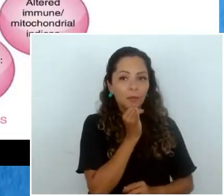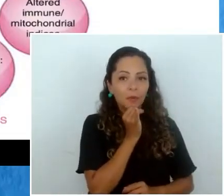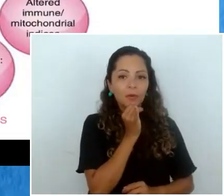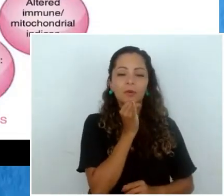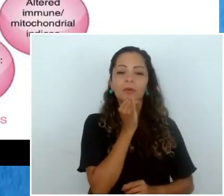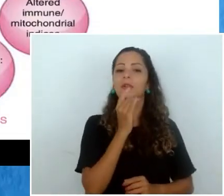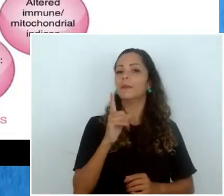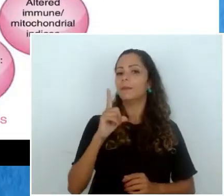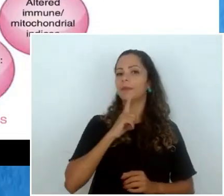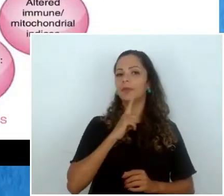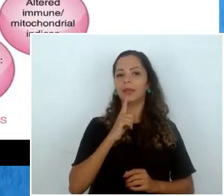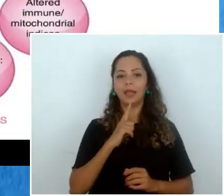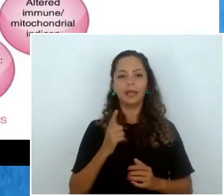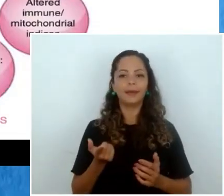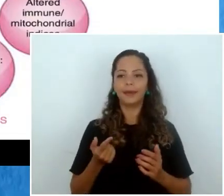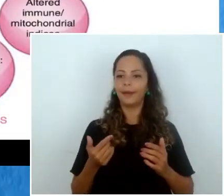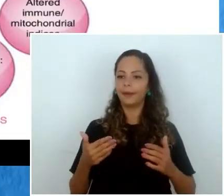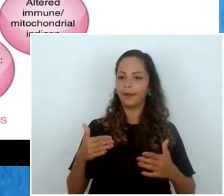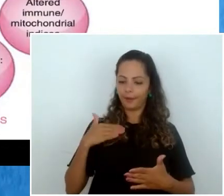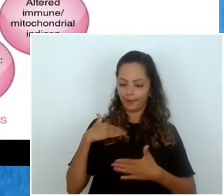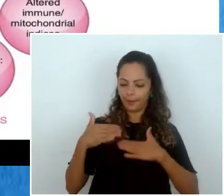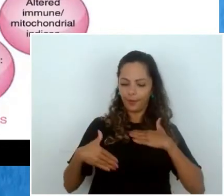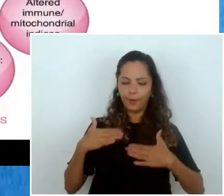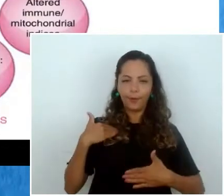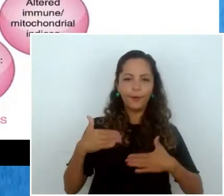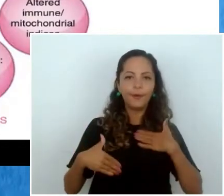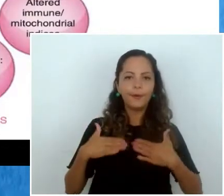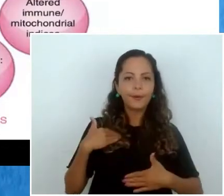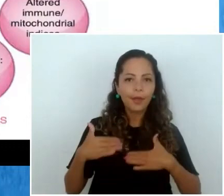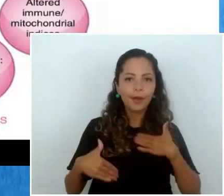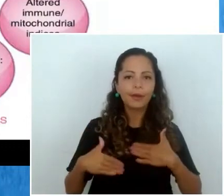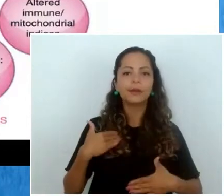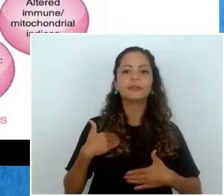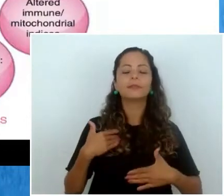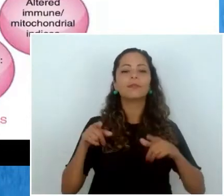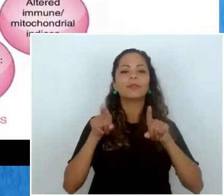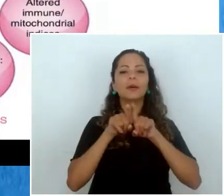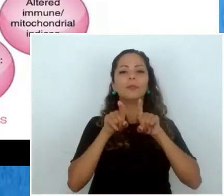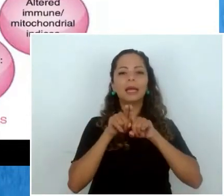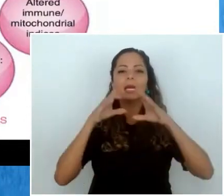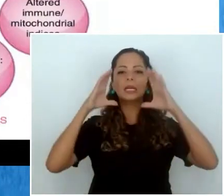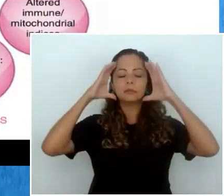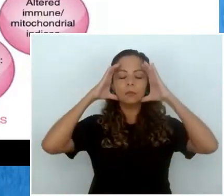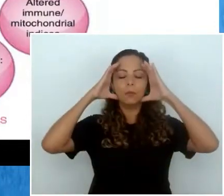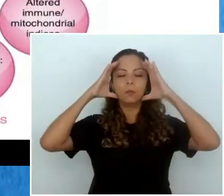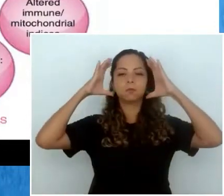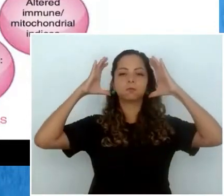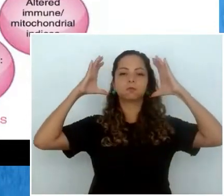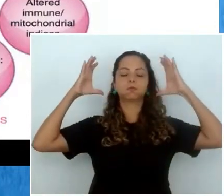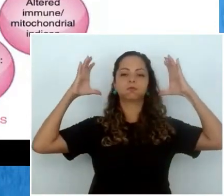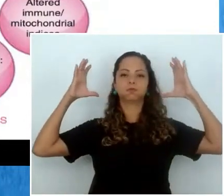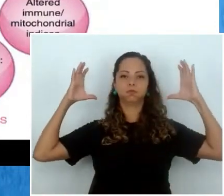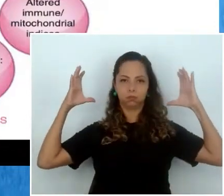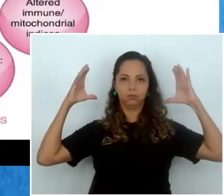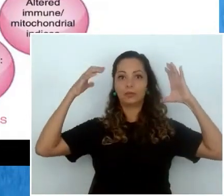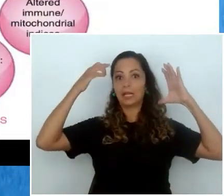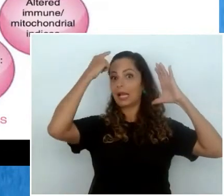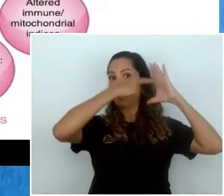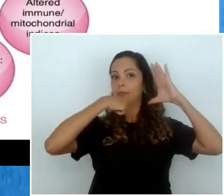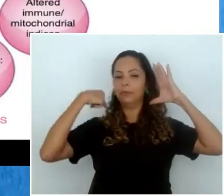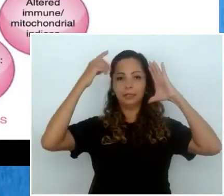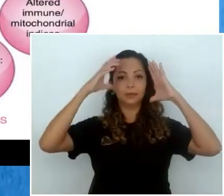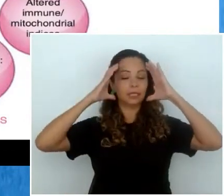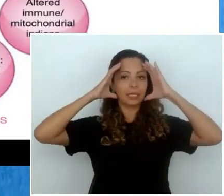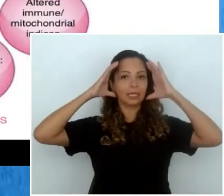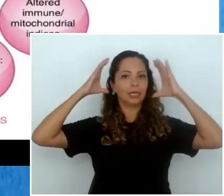imunológicas, alterações do tamanho da cabeça, com macrocefalia, cabeças grandes, alterações,